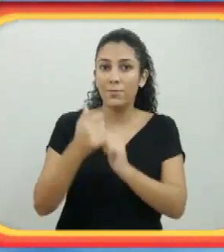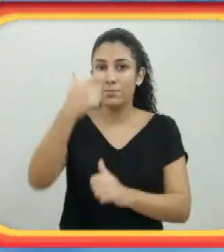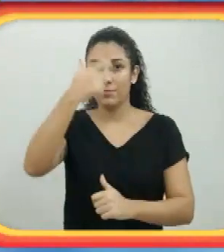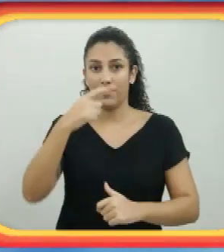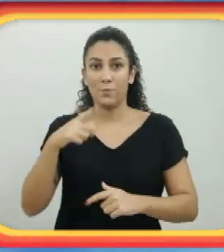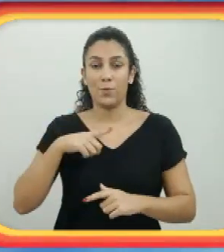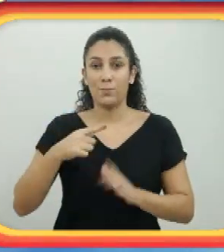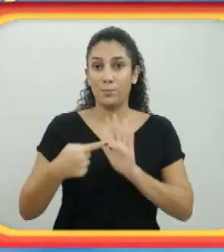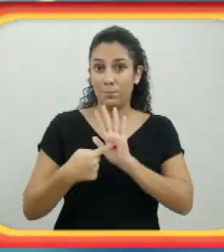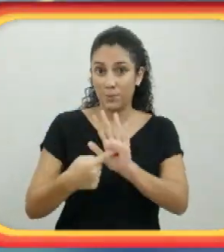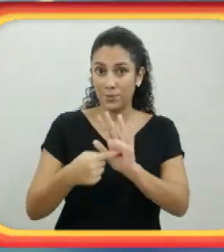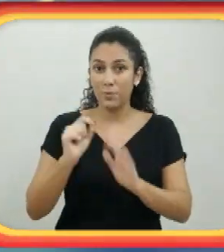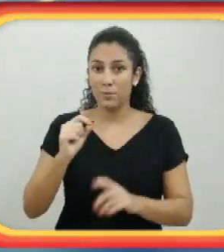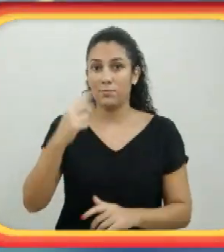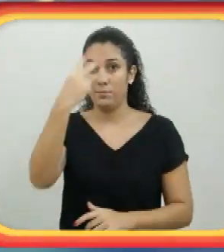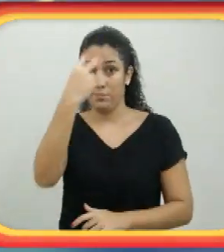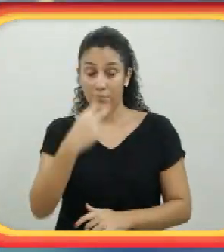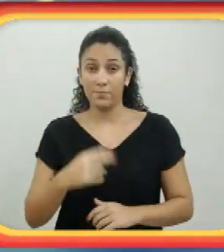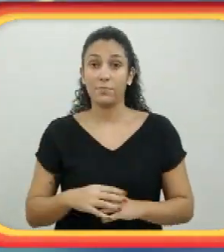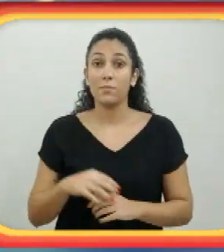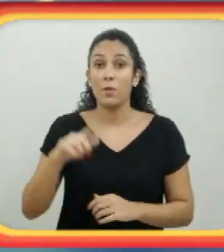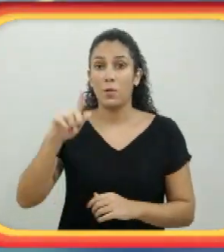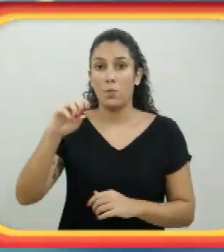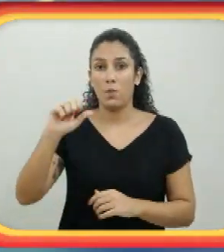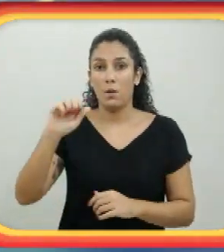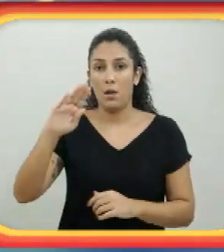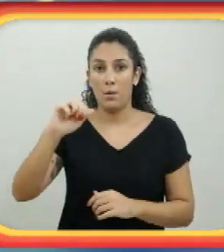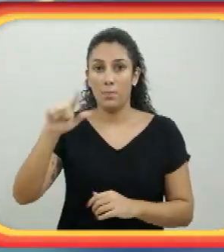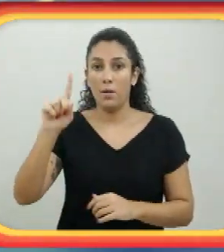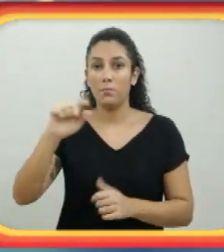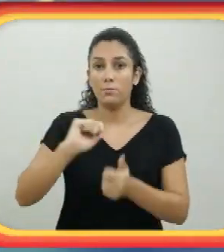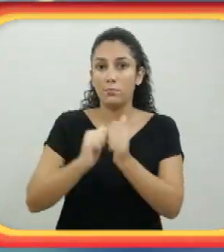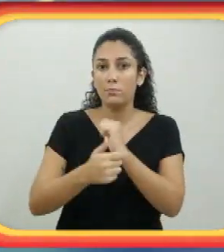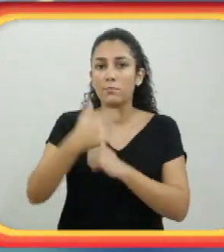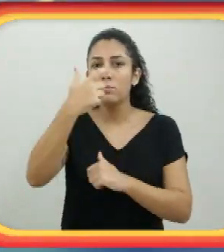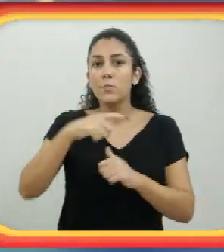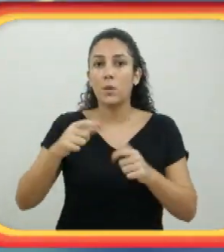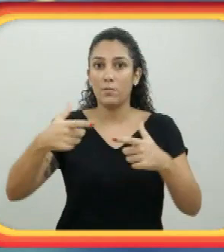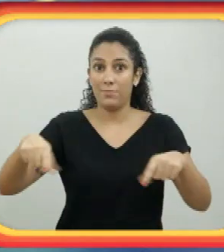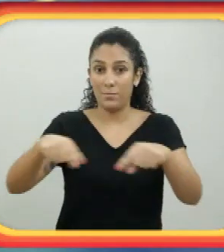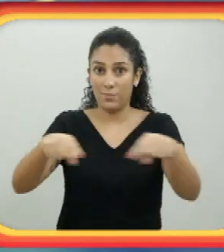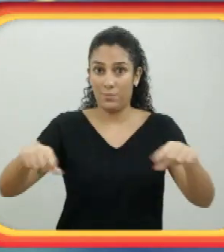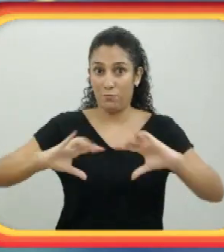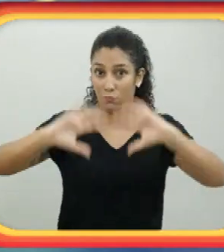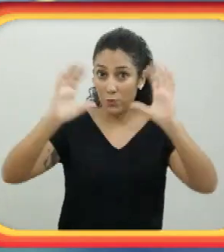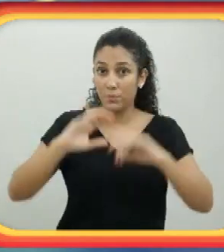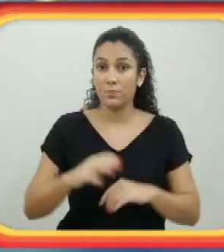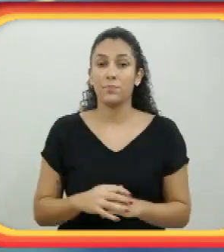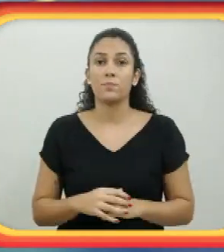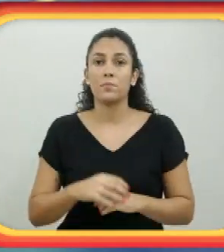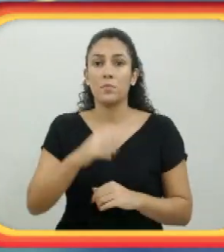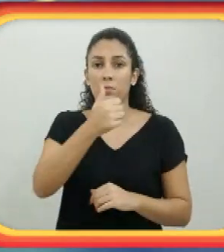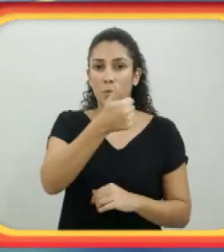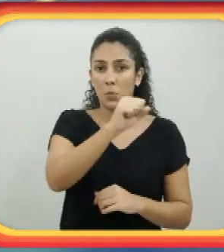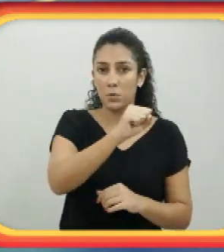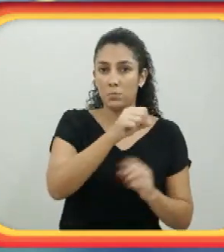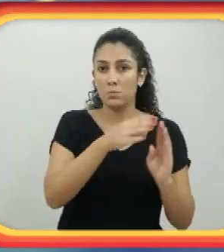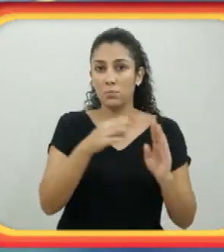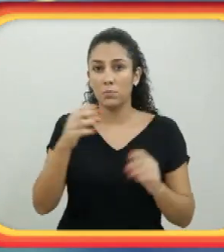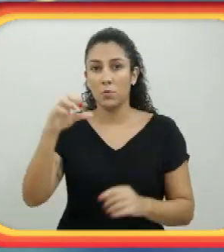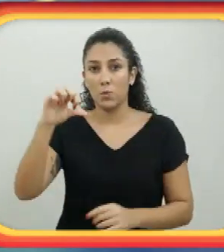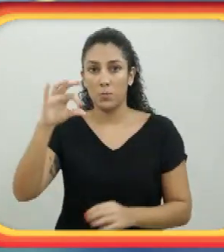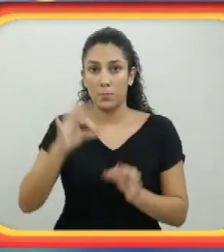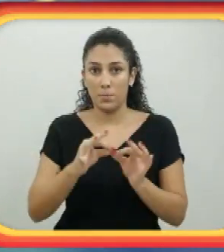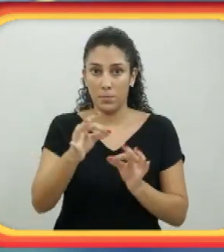metros, e ele está dividido em 3 áreas. Uma área que a gente chama área de orientação, em que os atletas se orientam